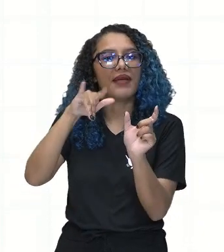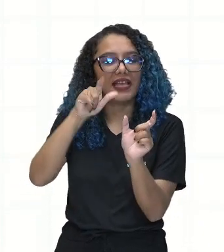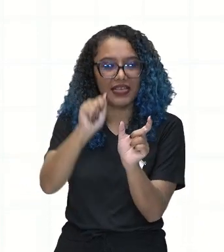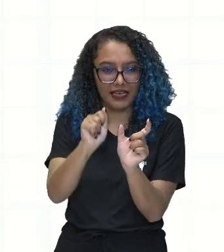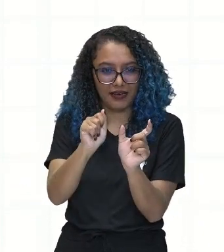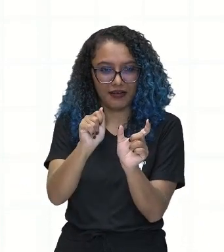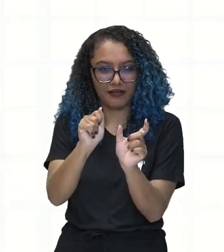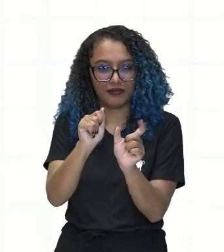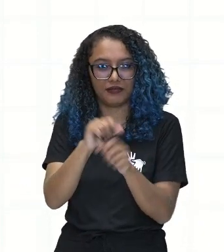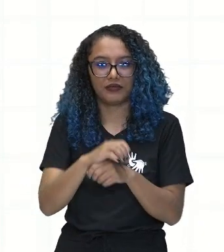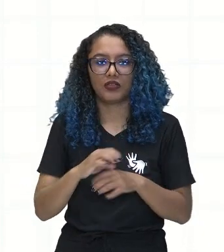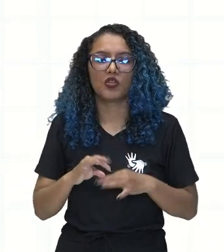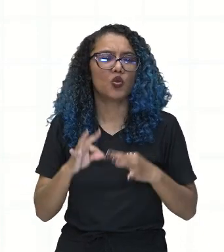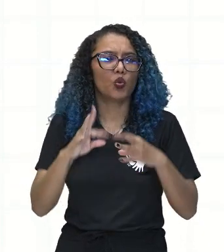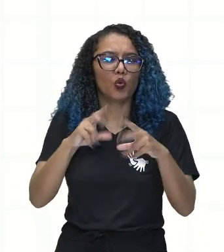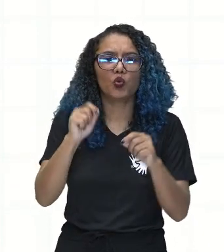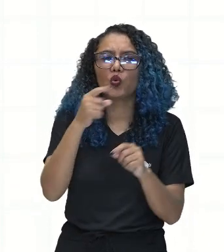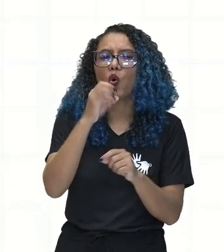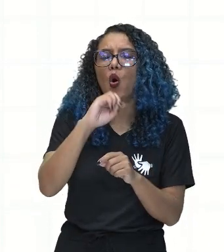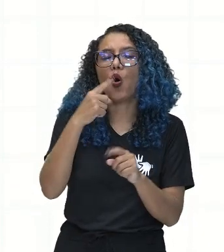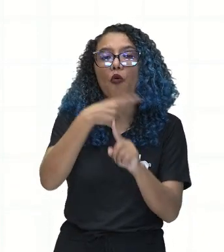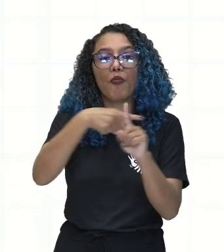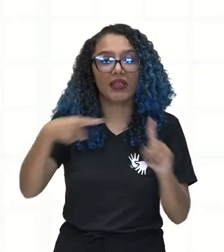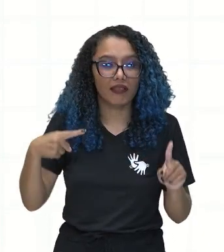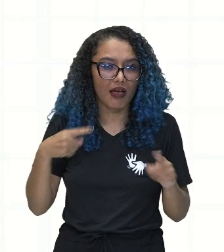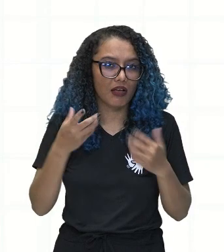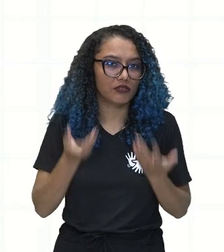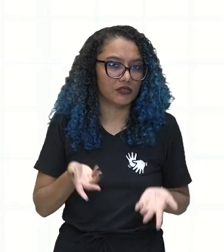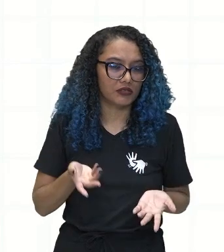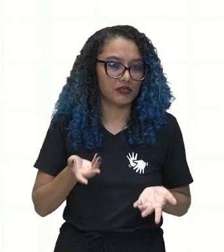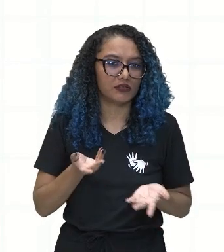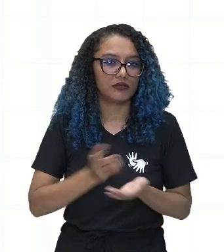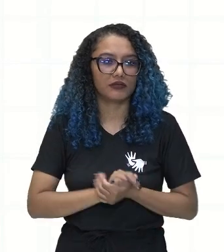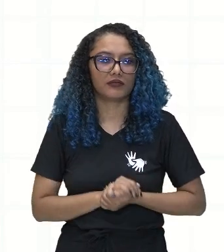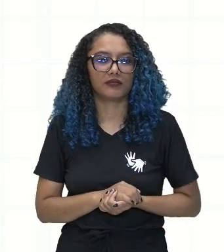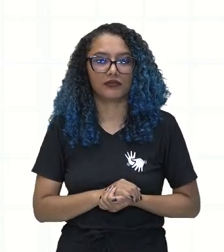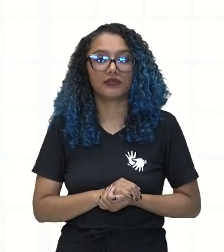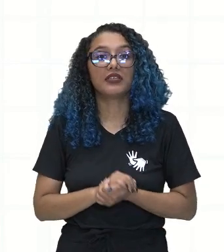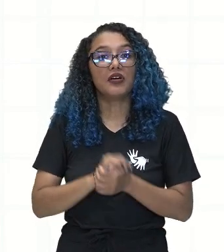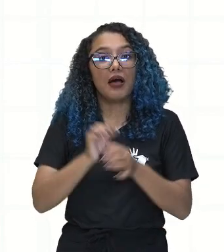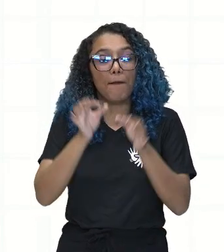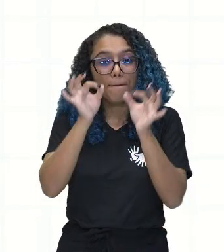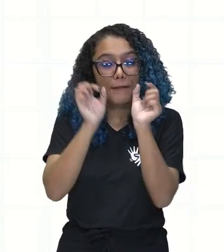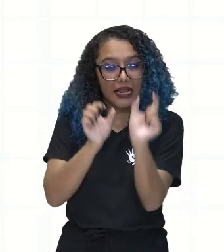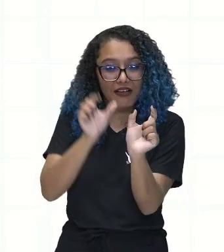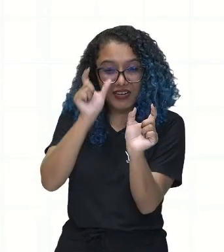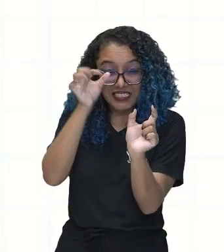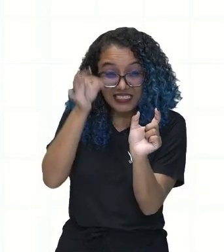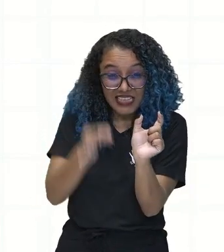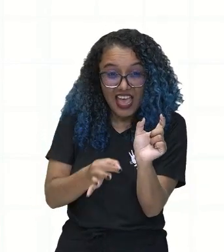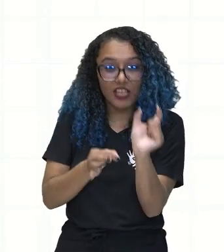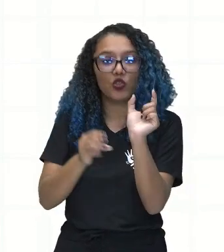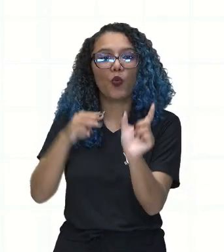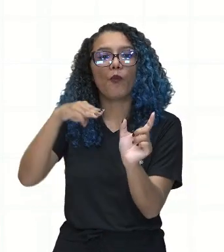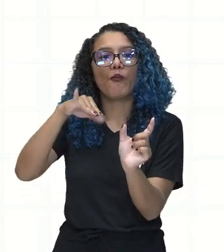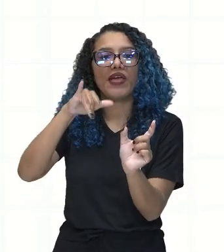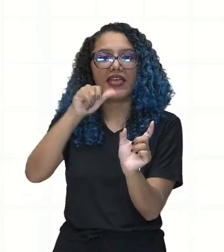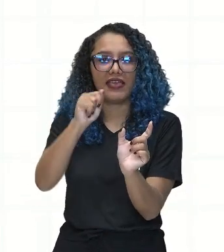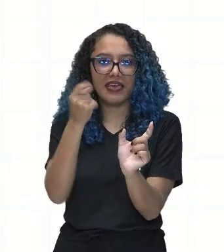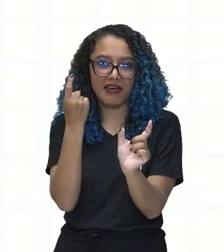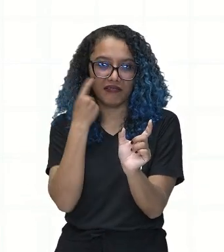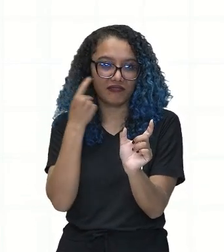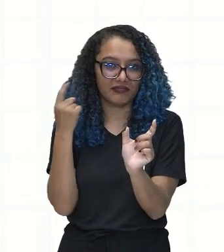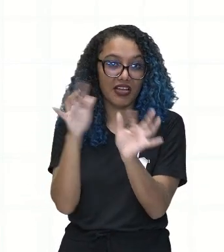inteira? Não, você tomou meia caneca, ok? Está relacionado aí com